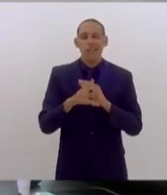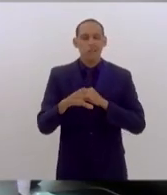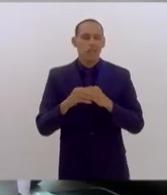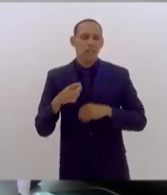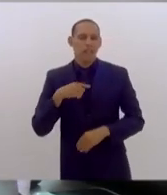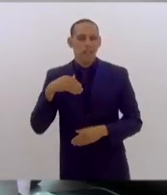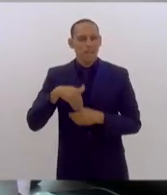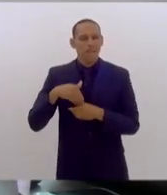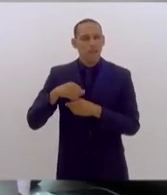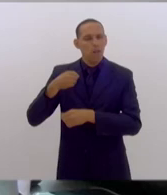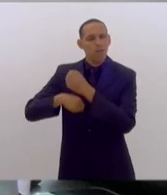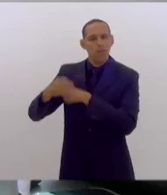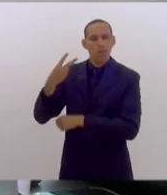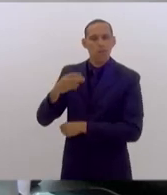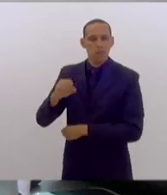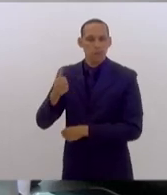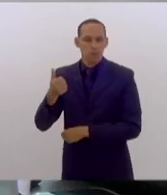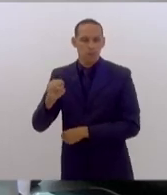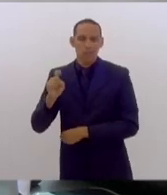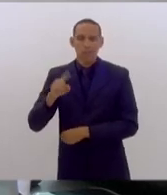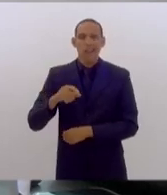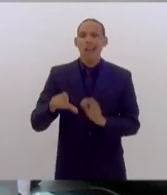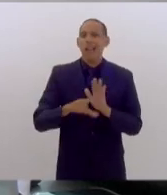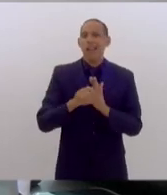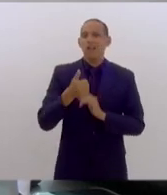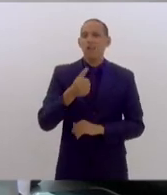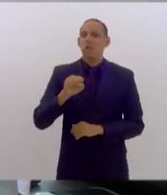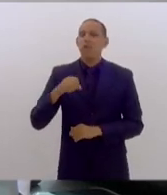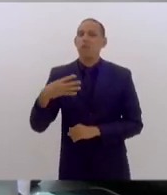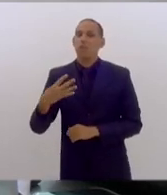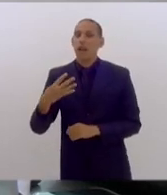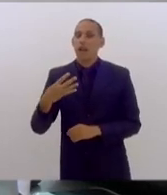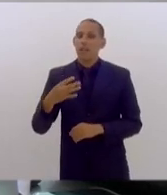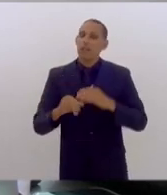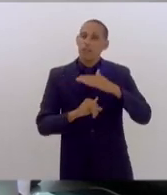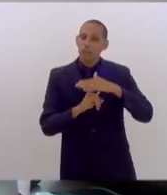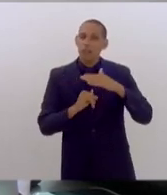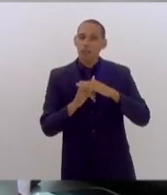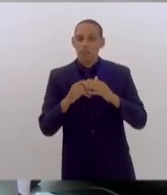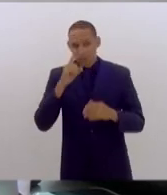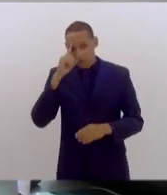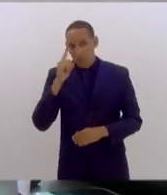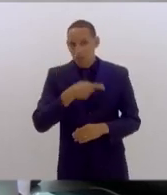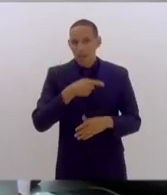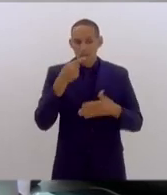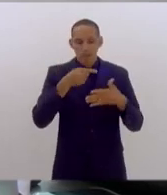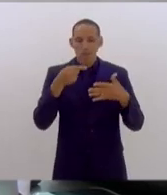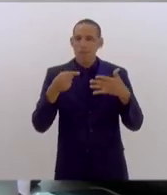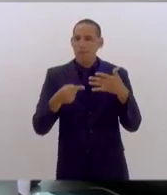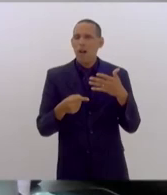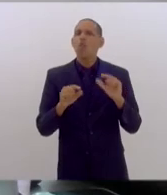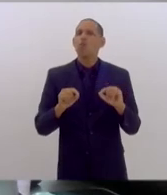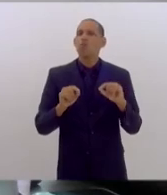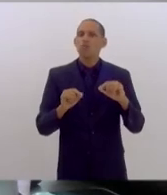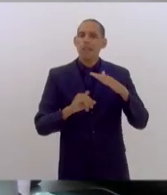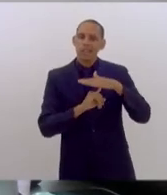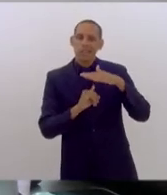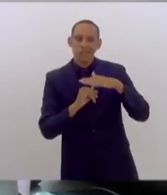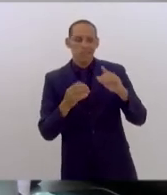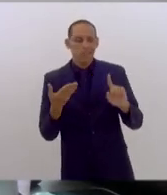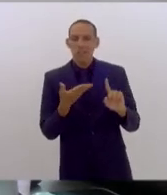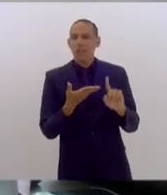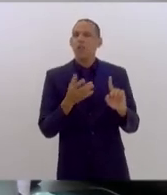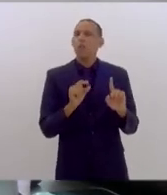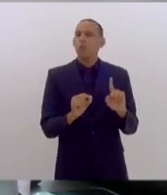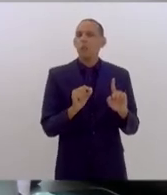voltamos aqui em 2018 a 184 que definiu as atribuições e competências para o Instituto Metrópole que é em tese a Estância